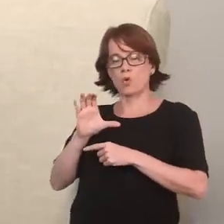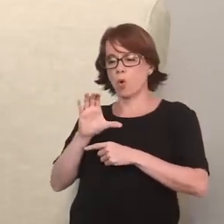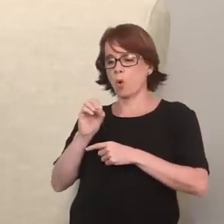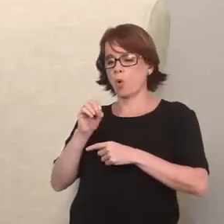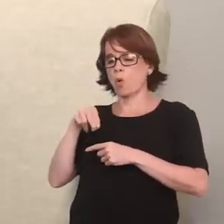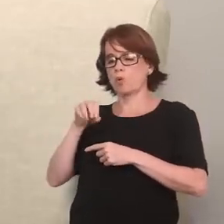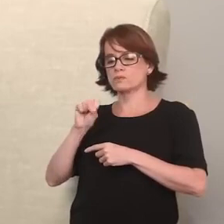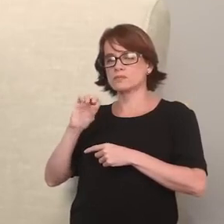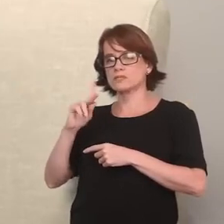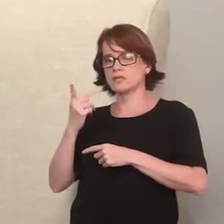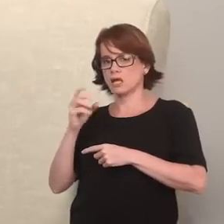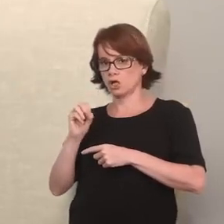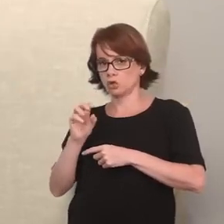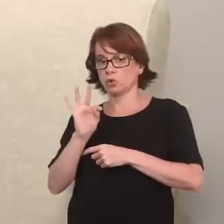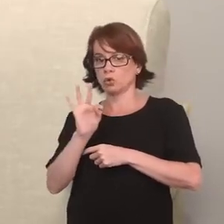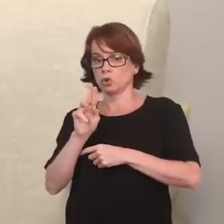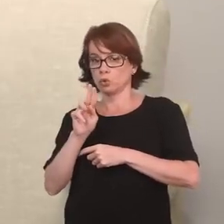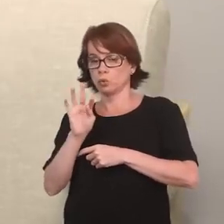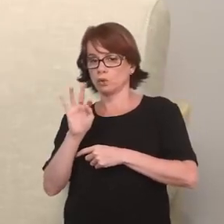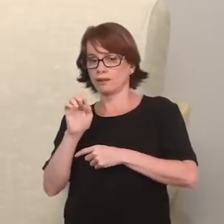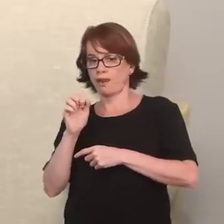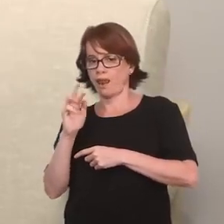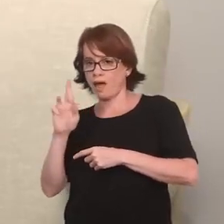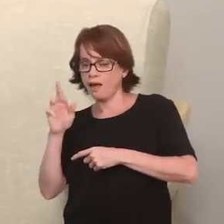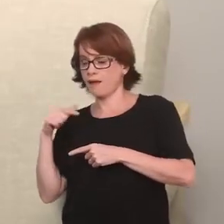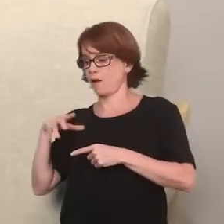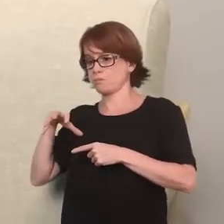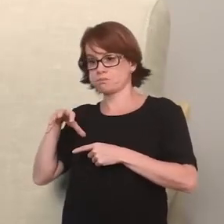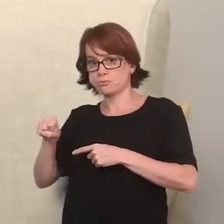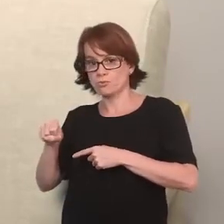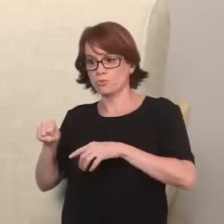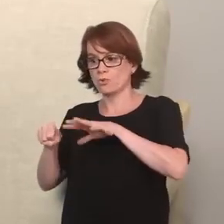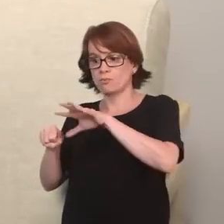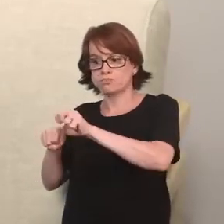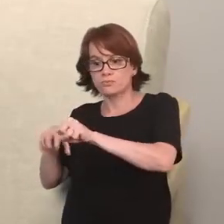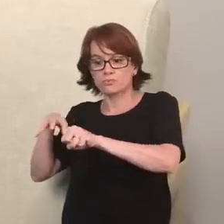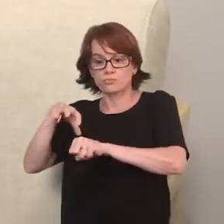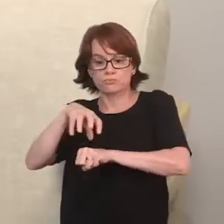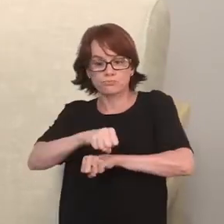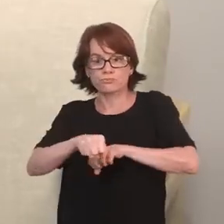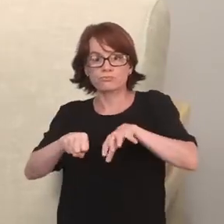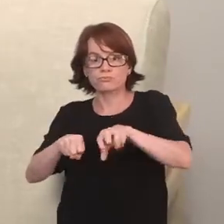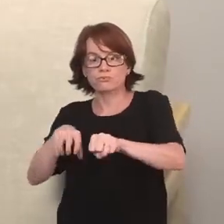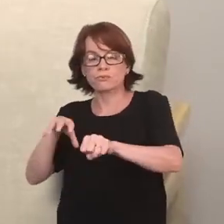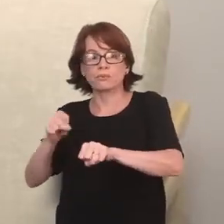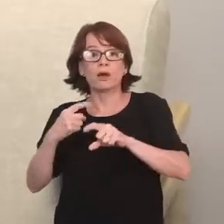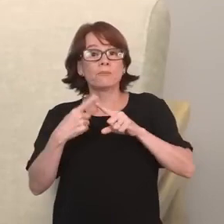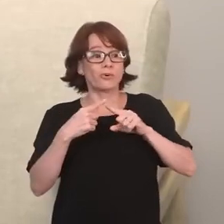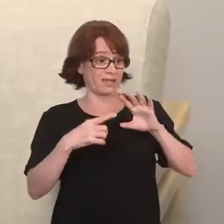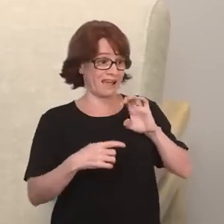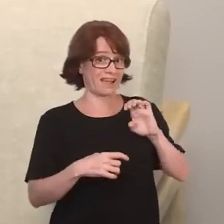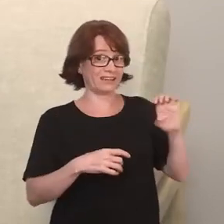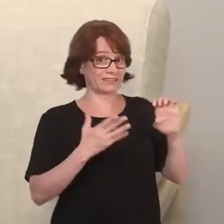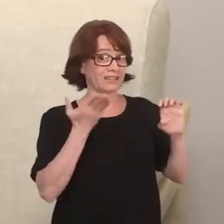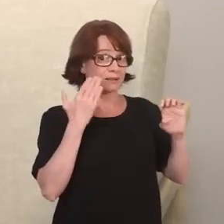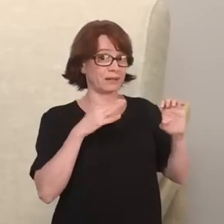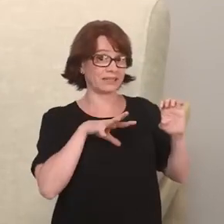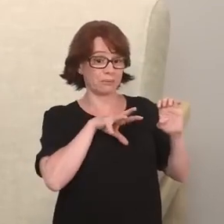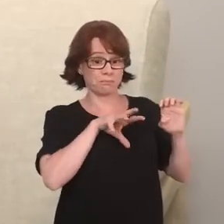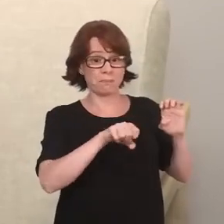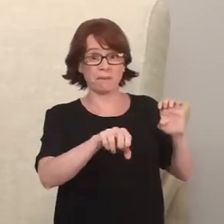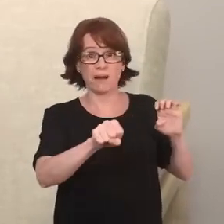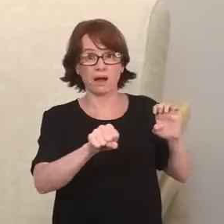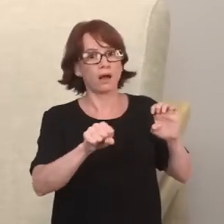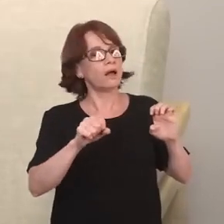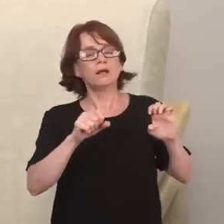de coisas que sempre a esquerda, né, dominou. E a gente precisa capacitar as pessoas. E o partido serve